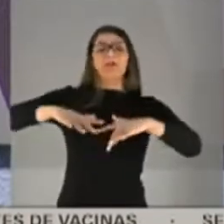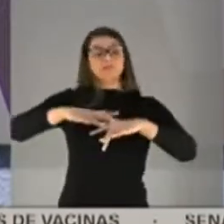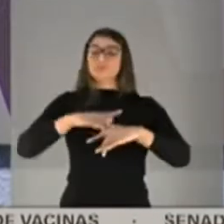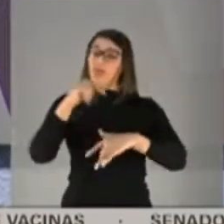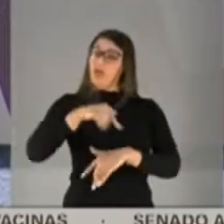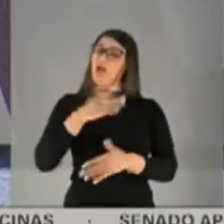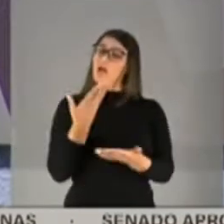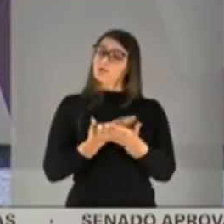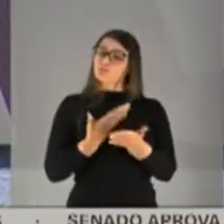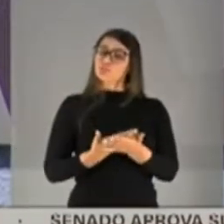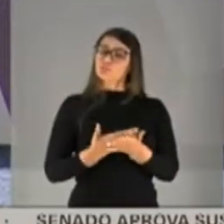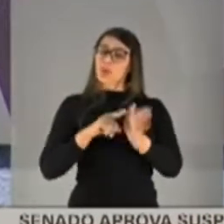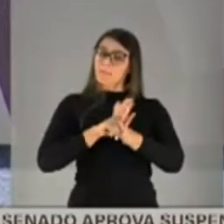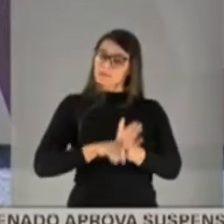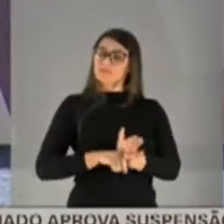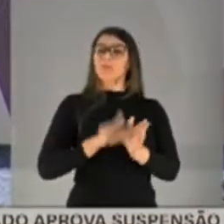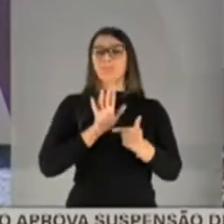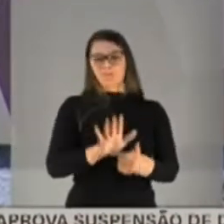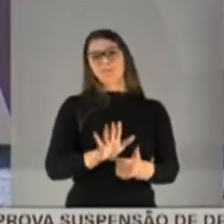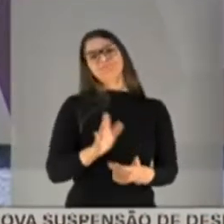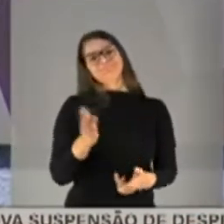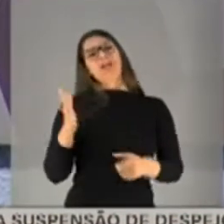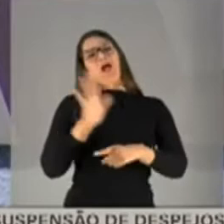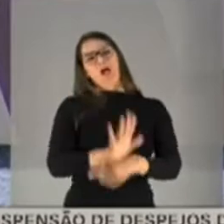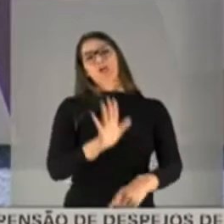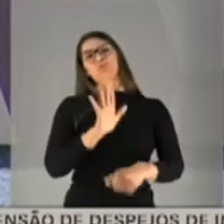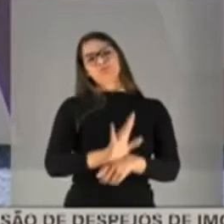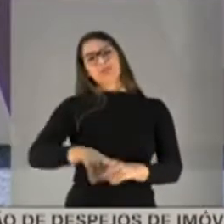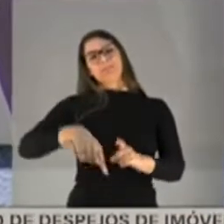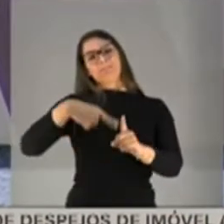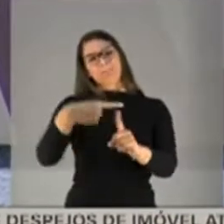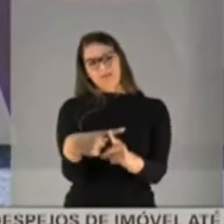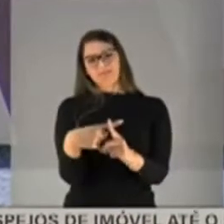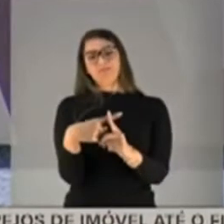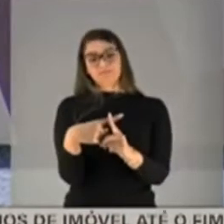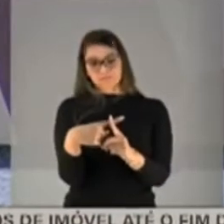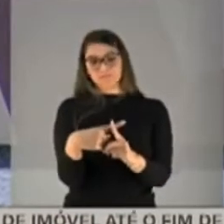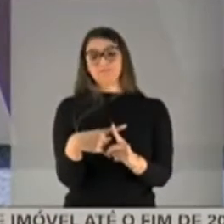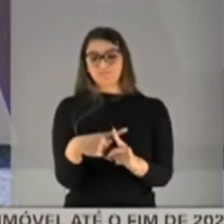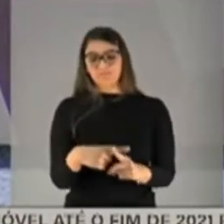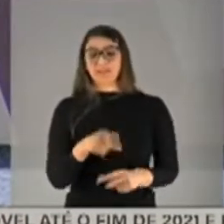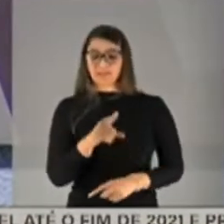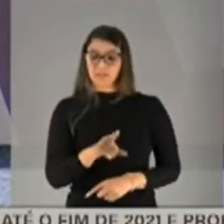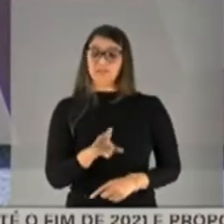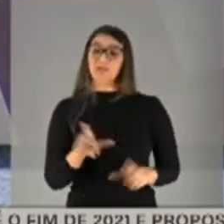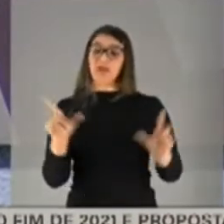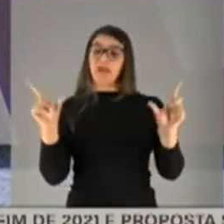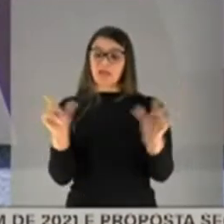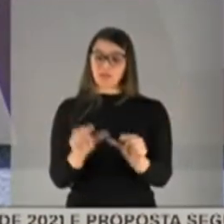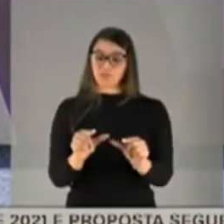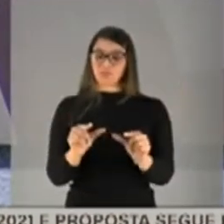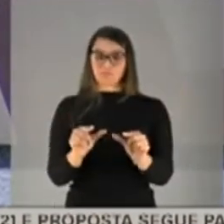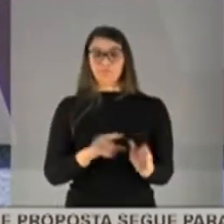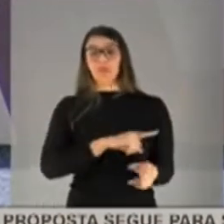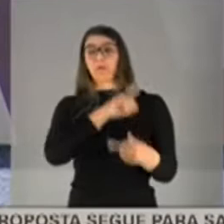os estudos mostram, teriam feito a diferença. Teriam feito a diferença. Essa era a parte da redução da transmissão. Mas tem uma